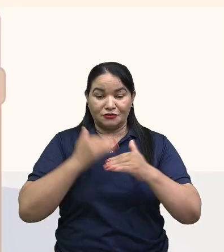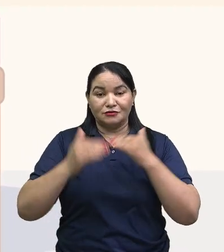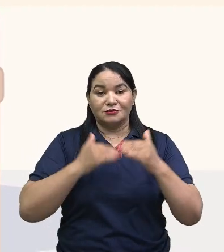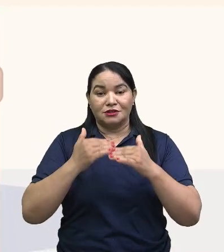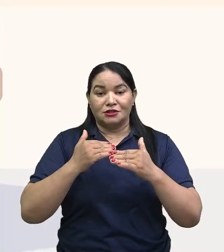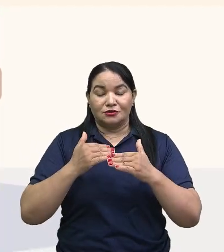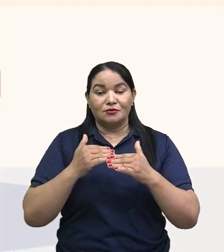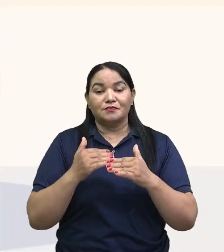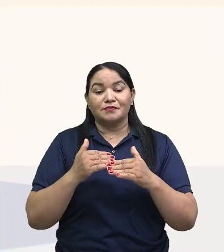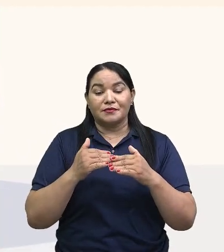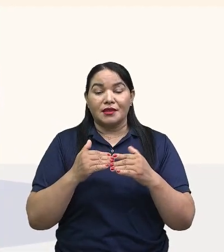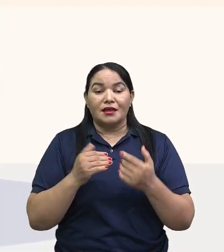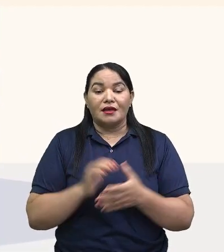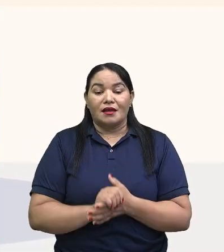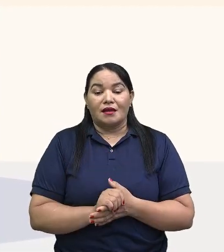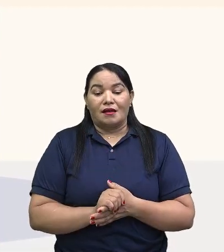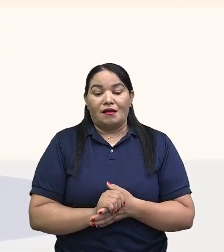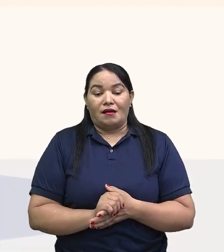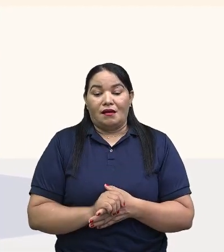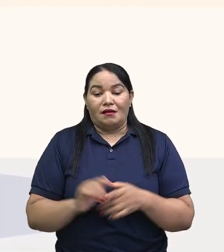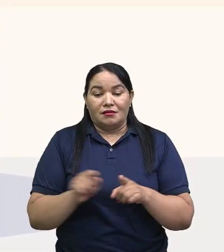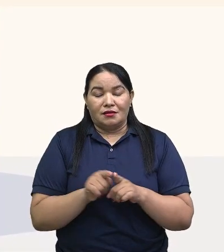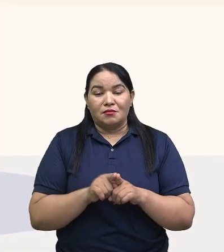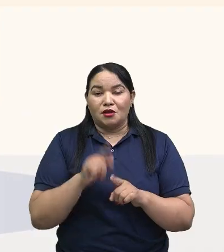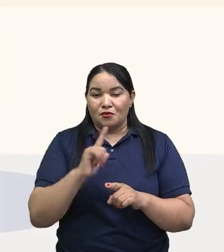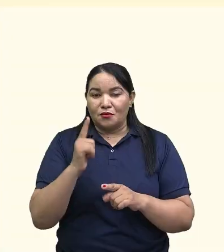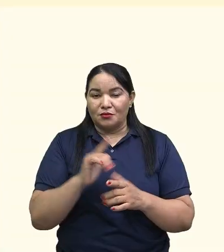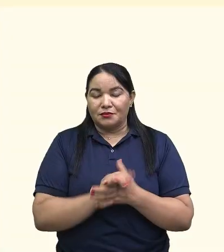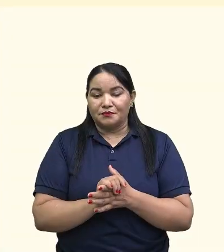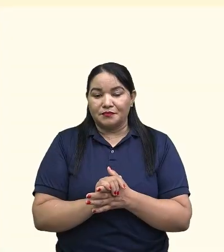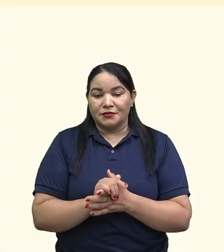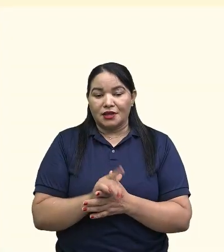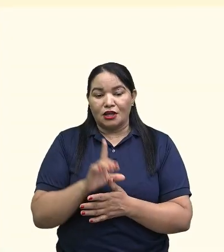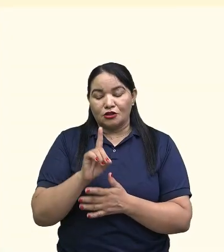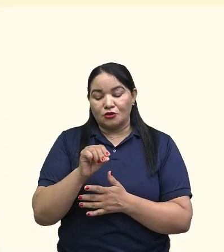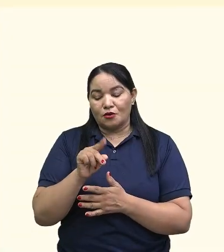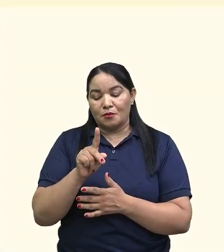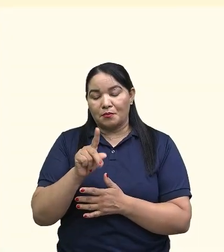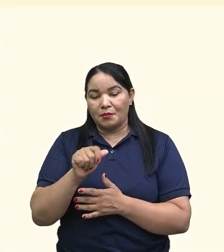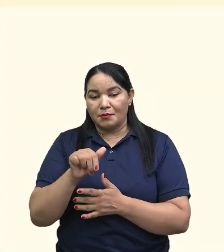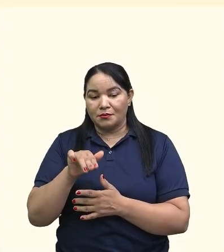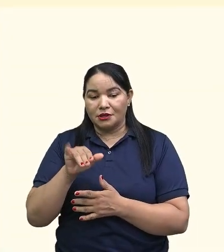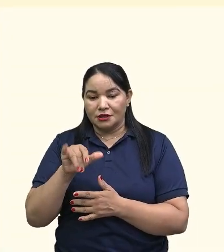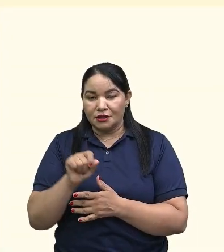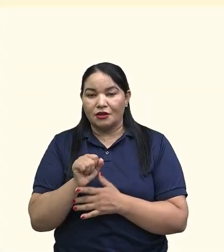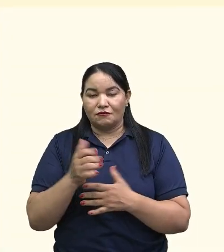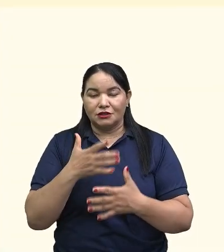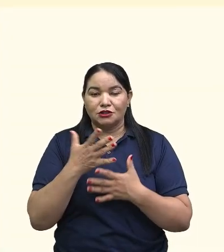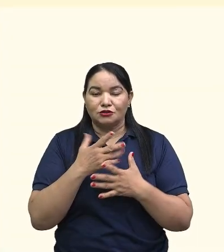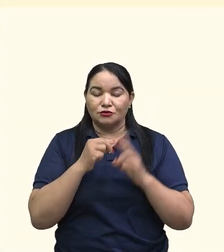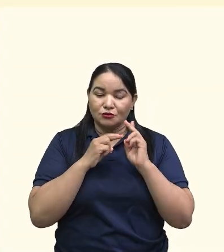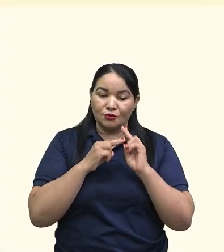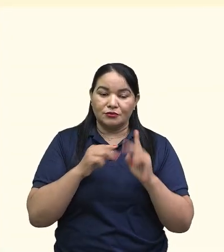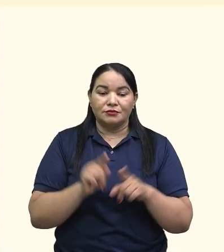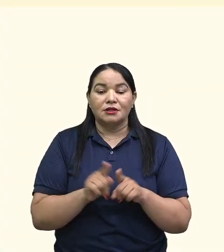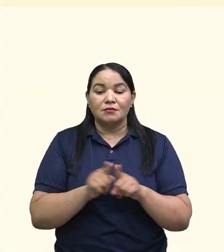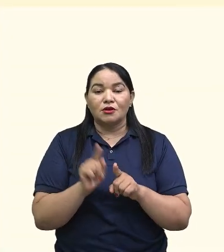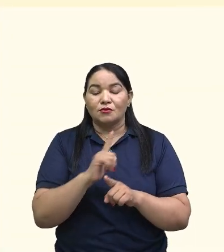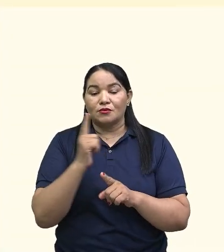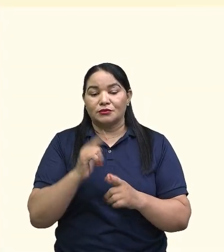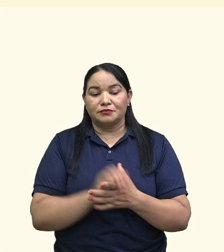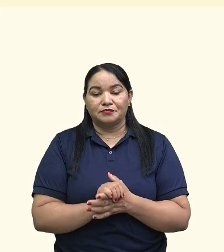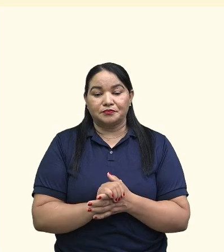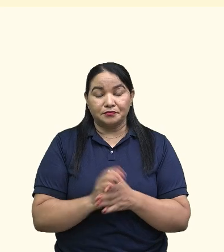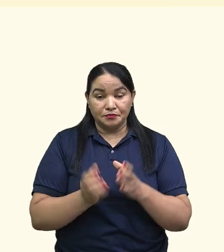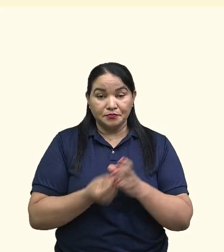dopamina e a melatonina influenciam o sono. Além das glândulas suprarrenais, os hormônios são